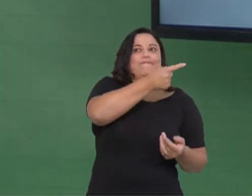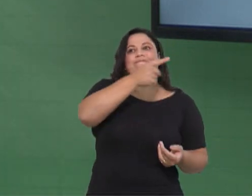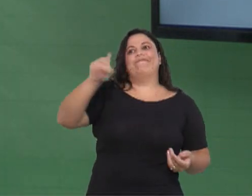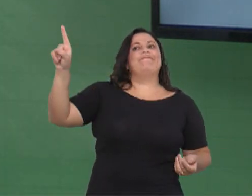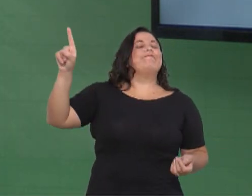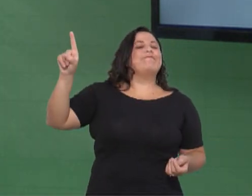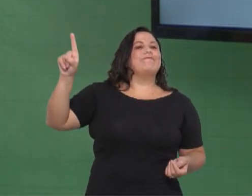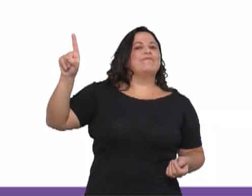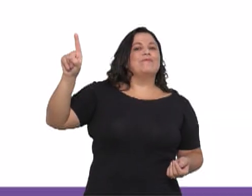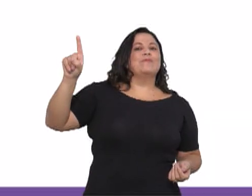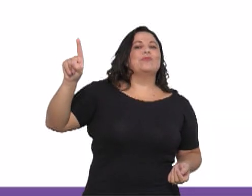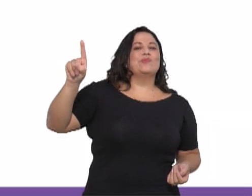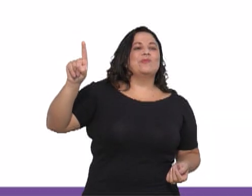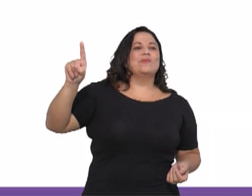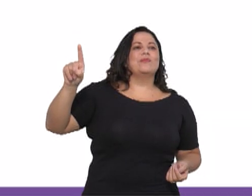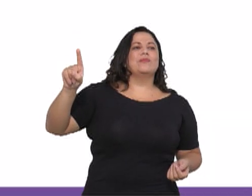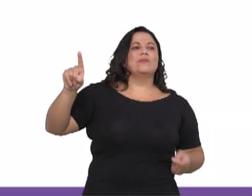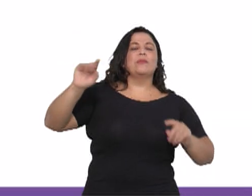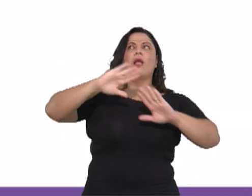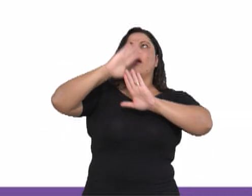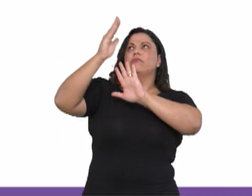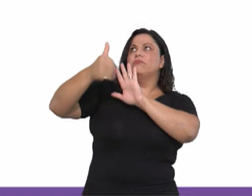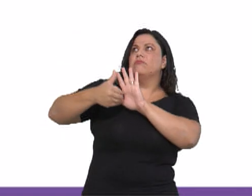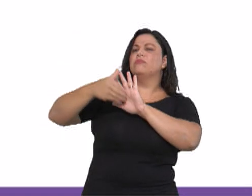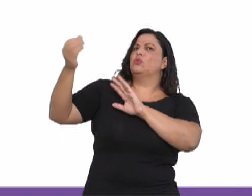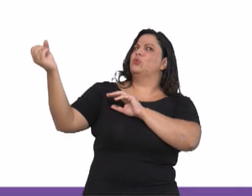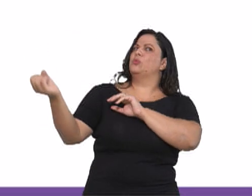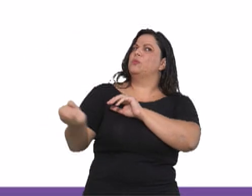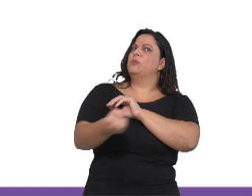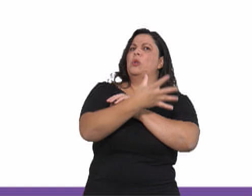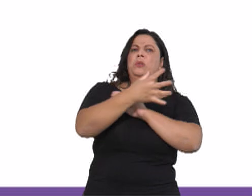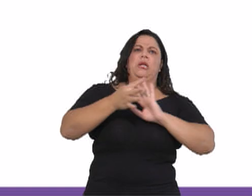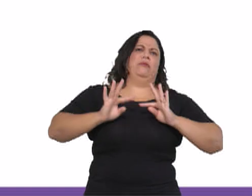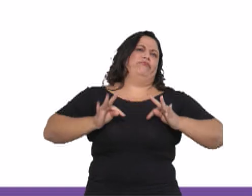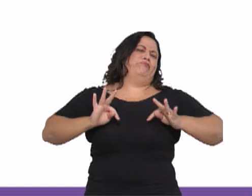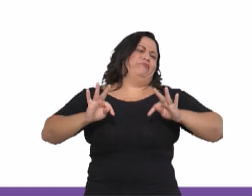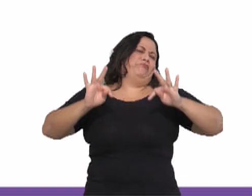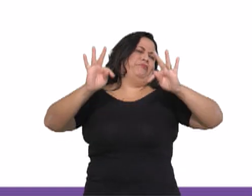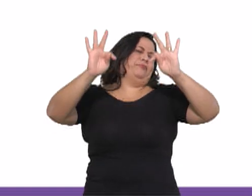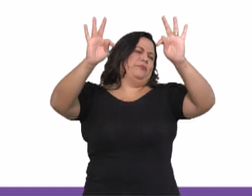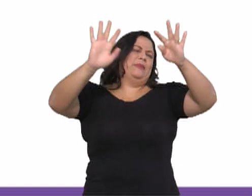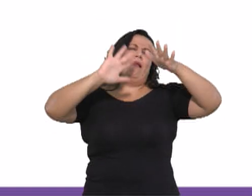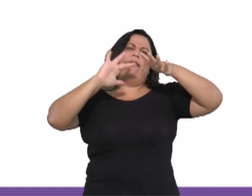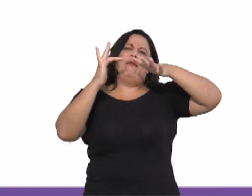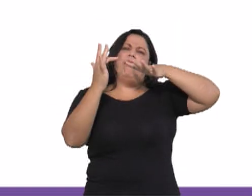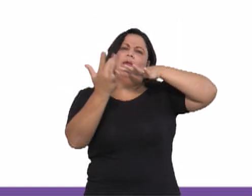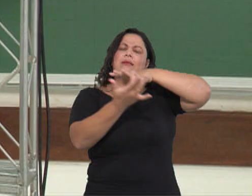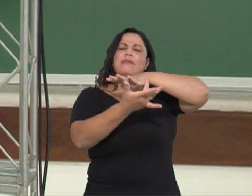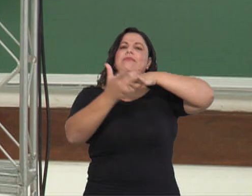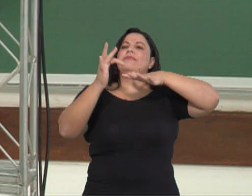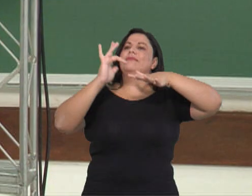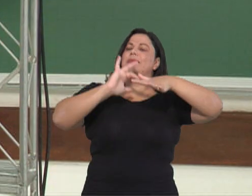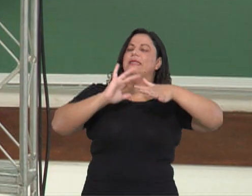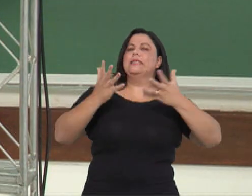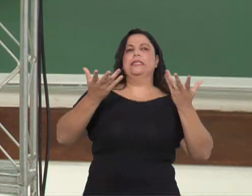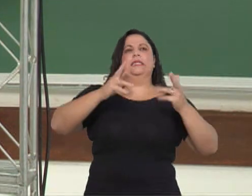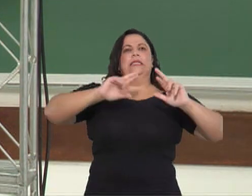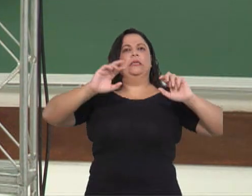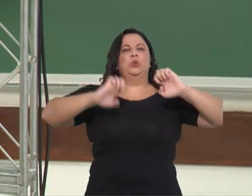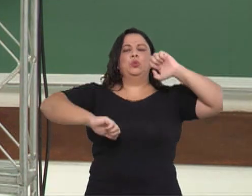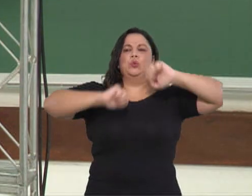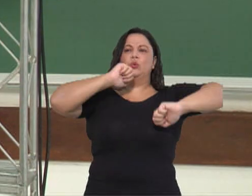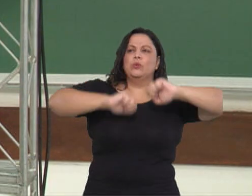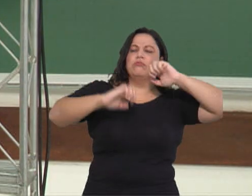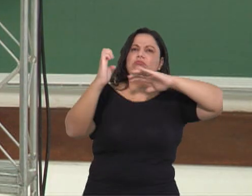Não! Tudo que é moderno, a gente chama de moderno a tecnologia, as mídias, as